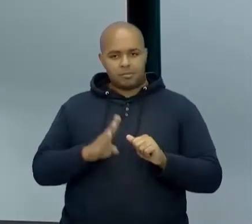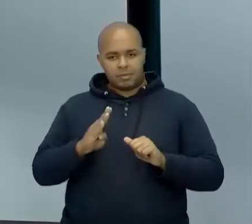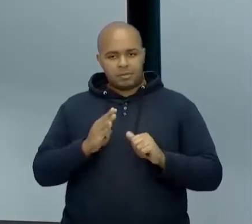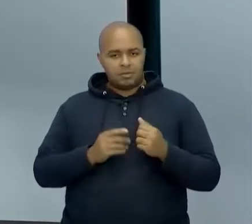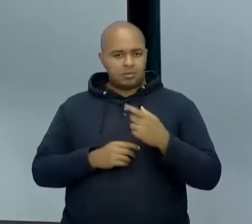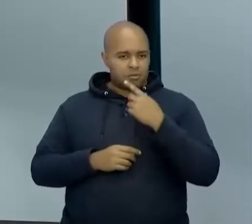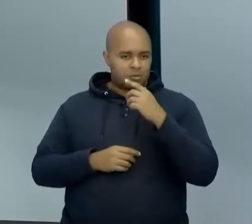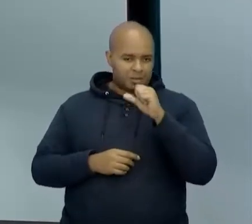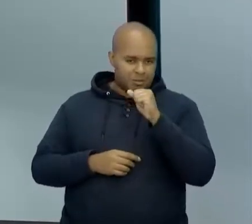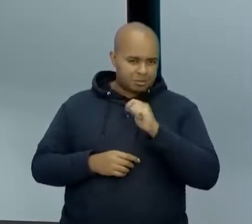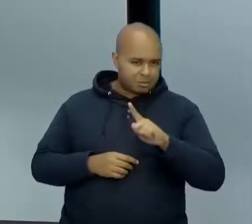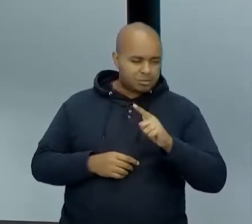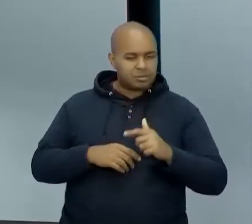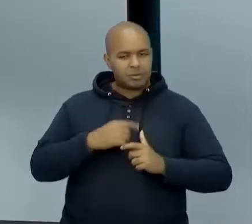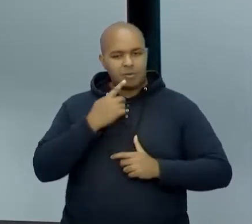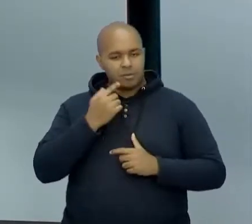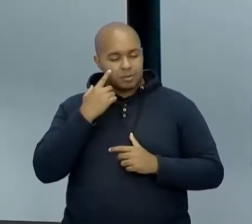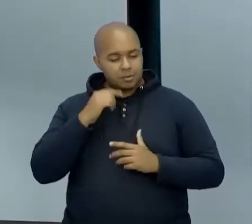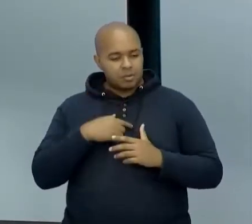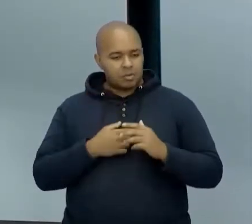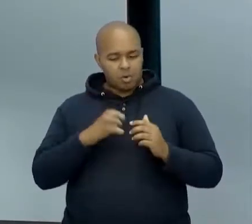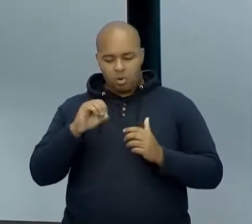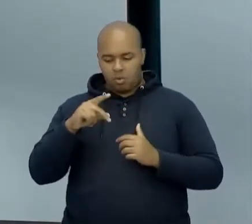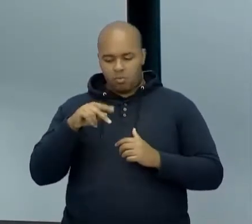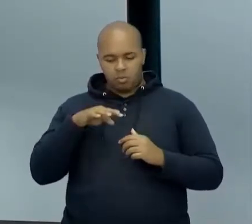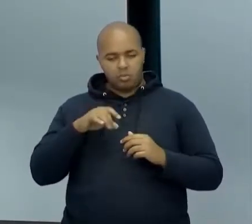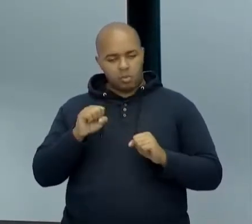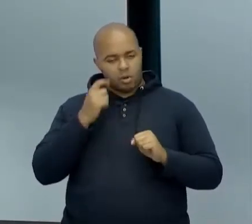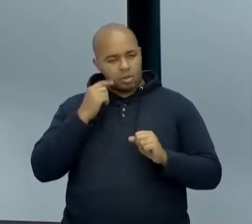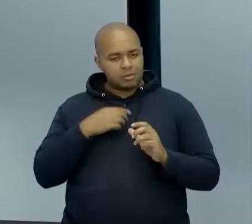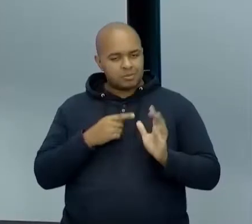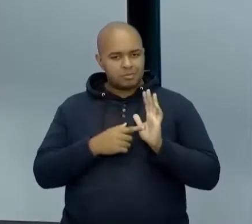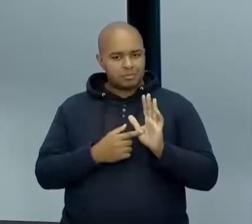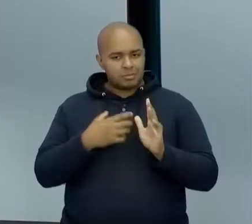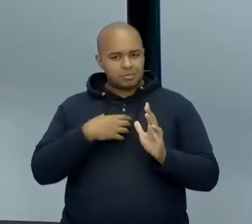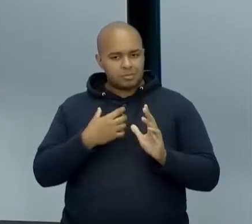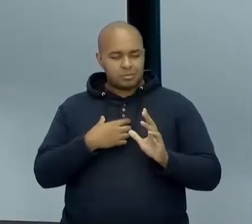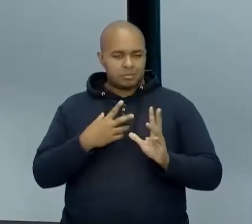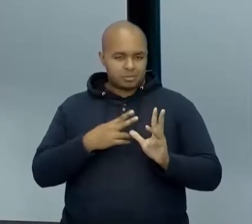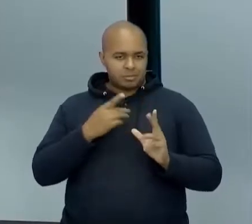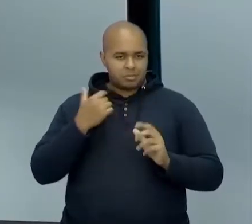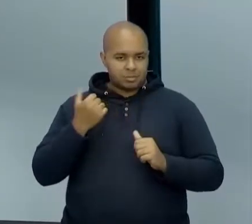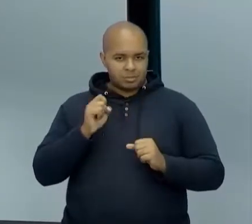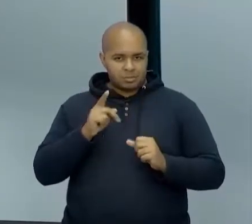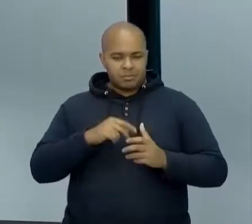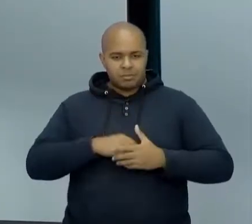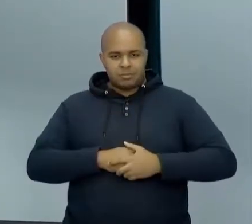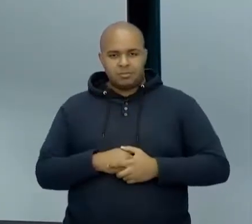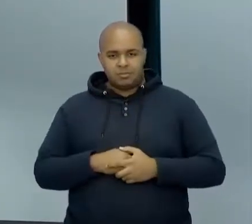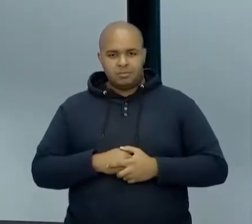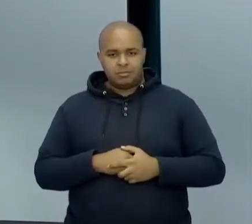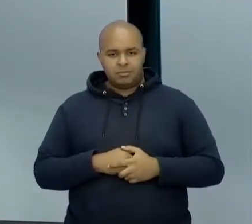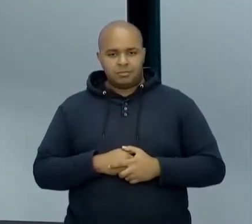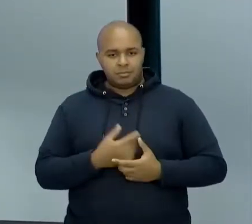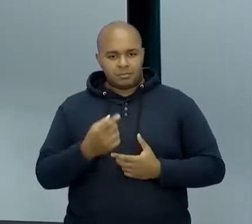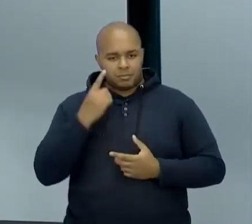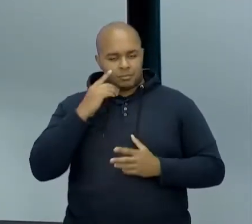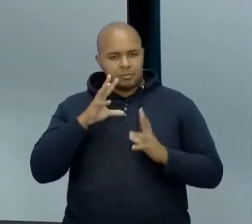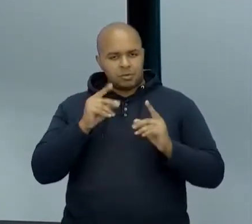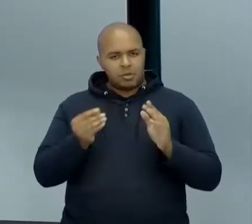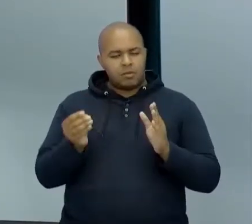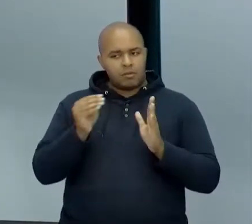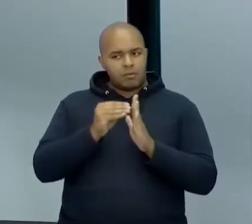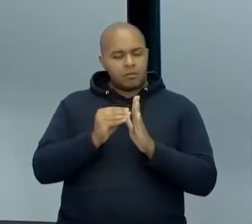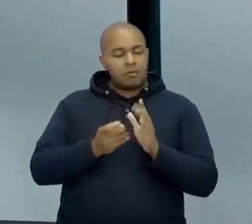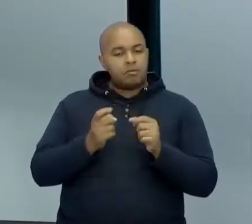então eu tenho um copolímero e os copolímeros podem se apresentar dessas formas aí, ok? Então, isso aí tudo é